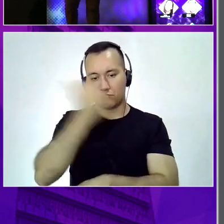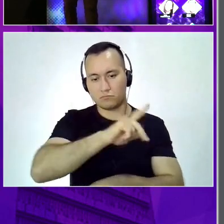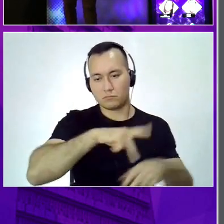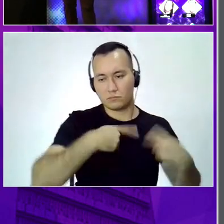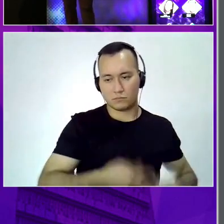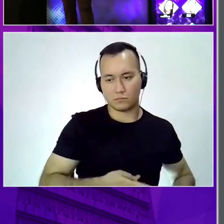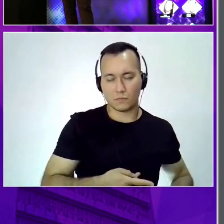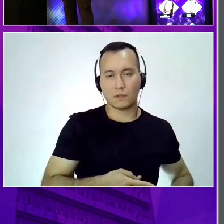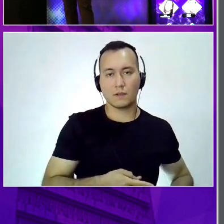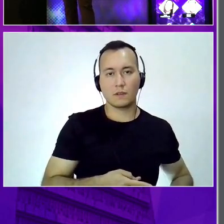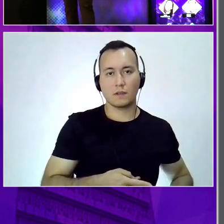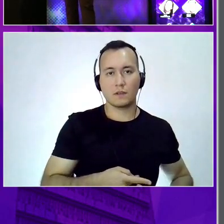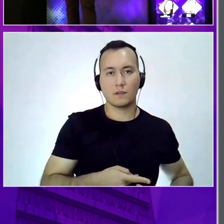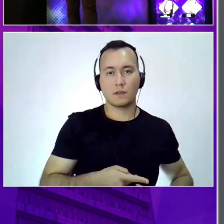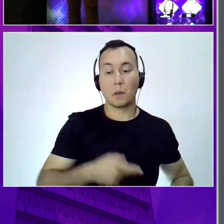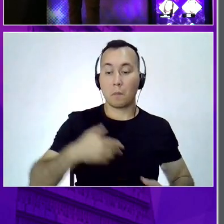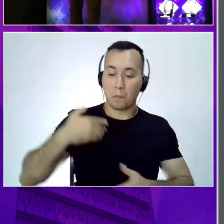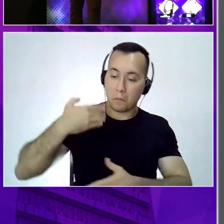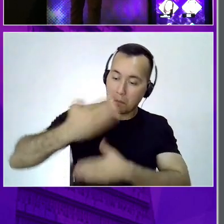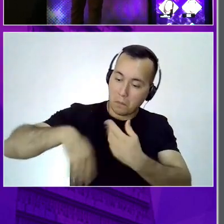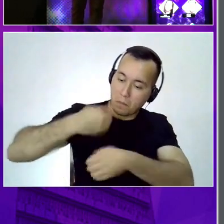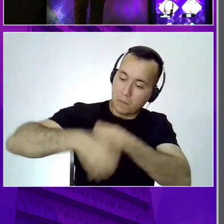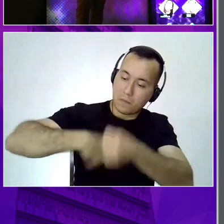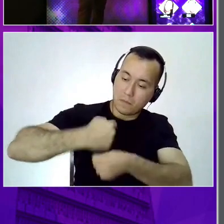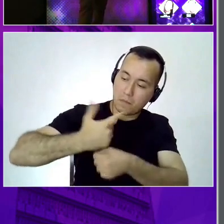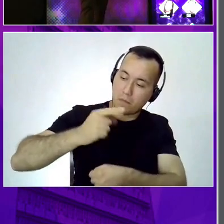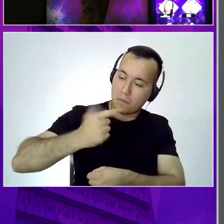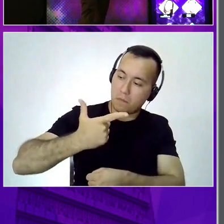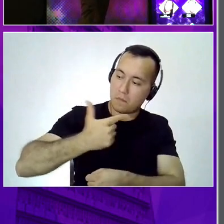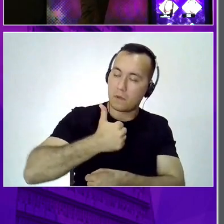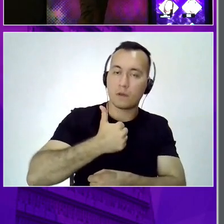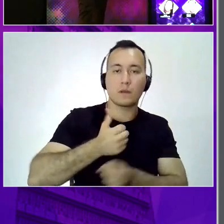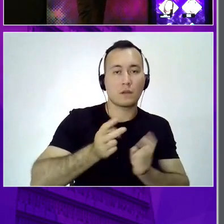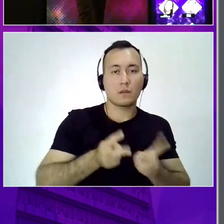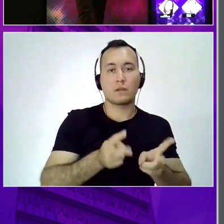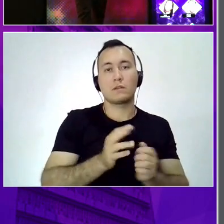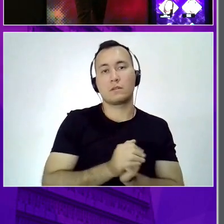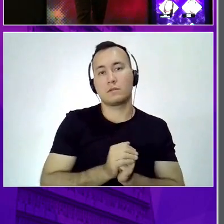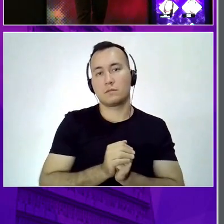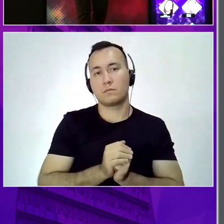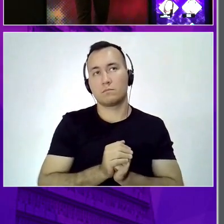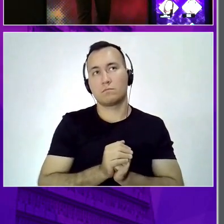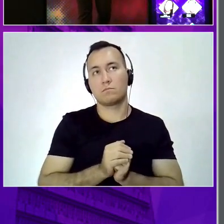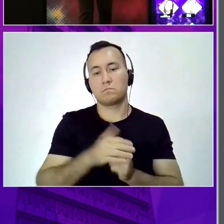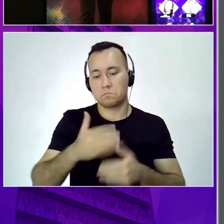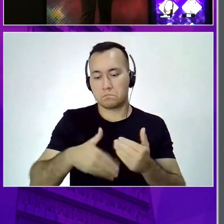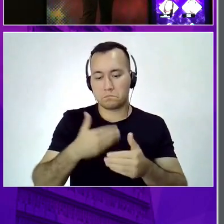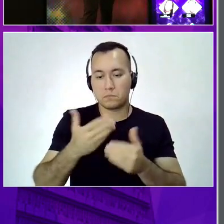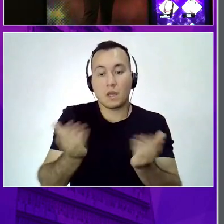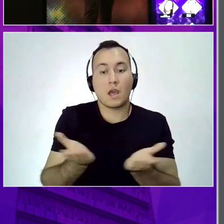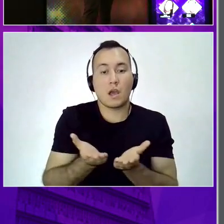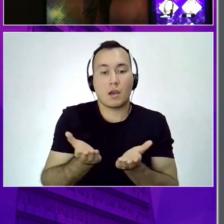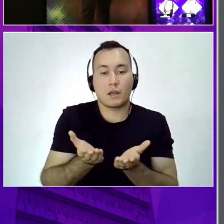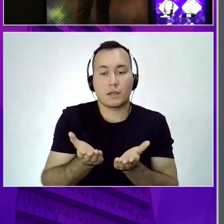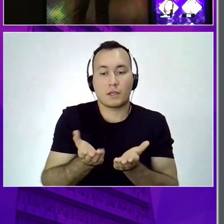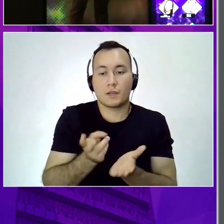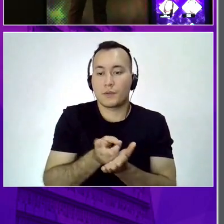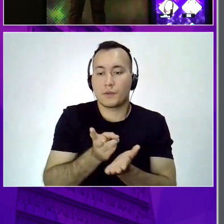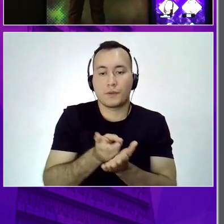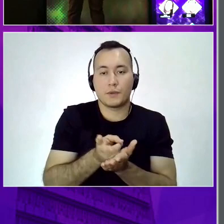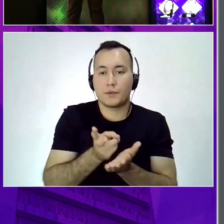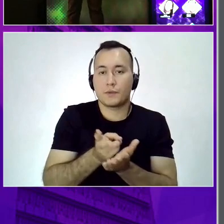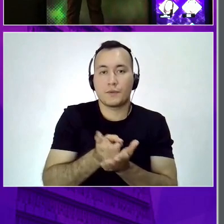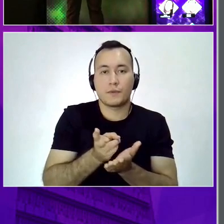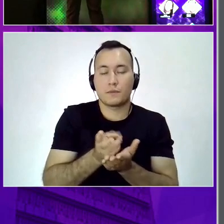mais ainda quando surge o ChatGPT e ele vira um boom. E aí, como é que a gente pode